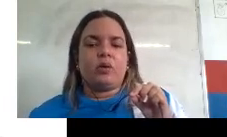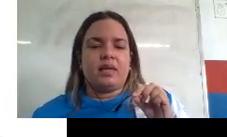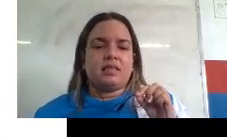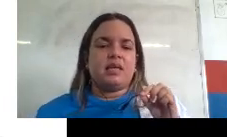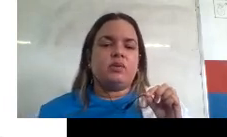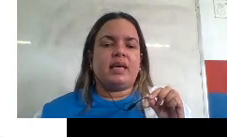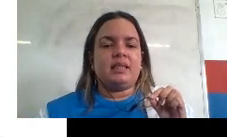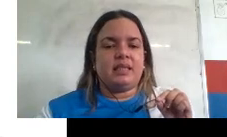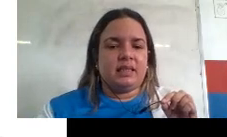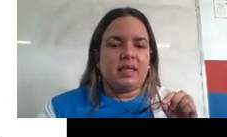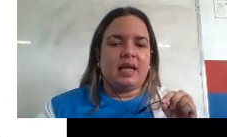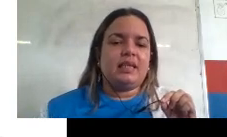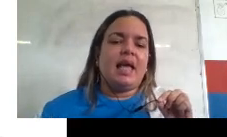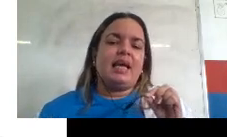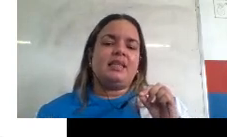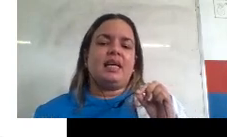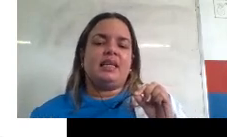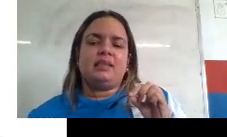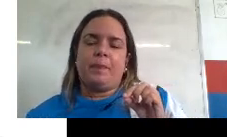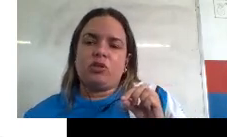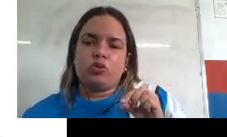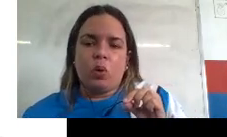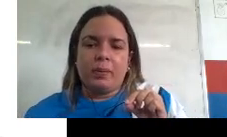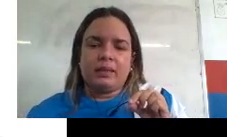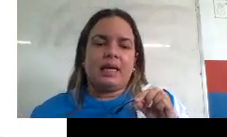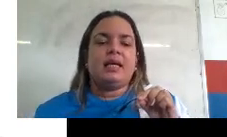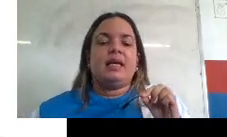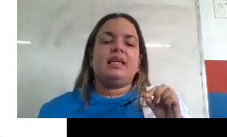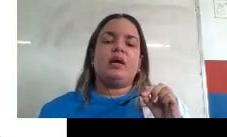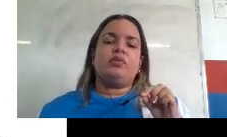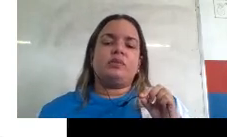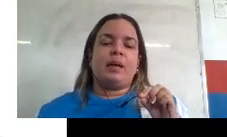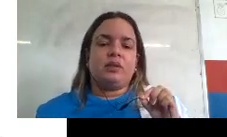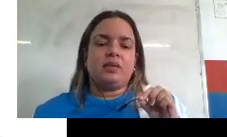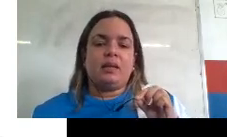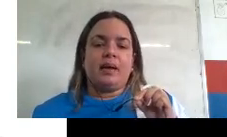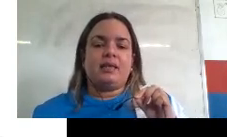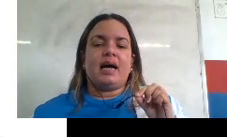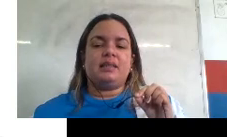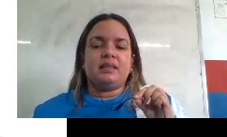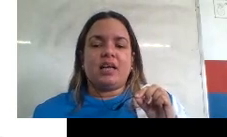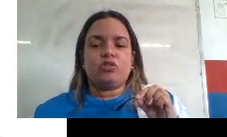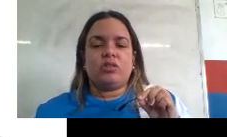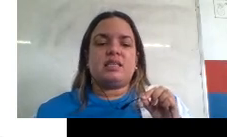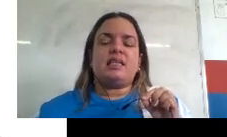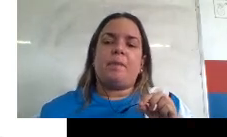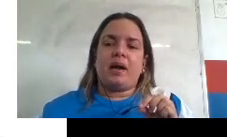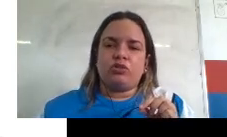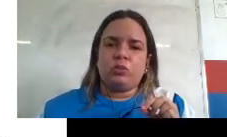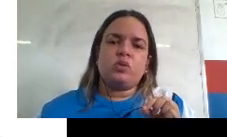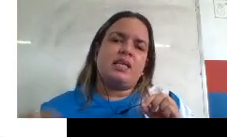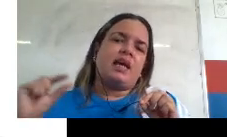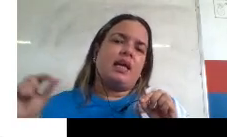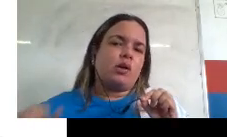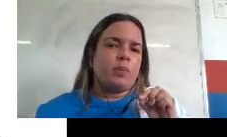principia reconhecendo que a dignidade é inerente à pessoa humana e é o fundamento da liberdade, da justiça e da paz